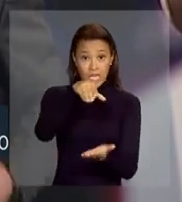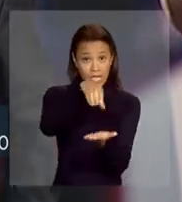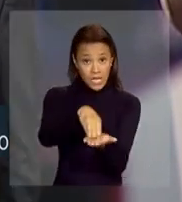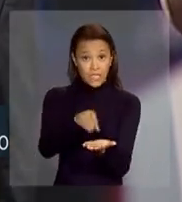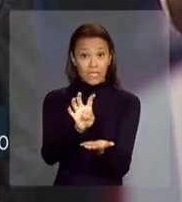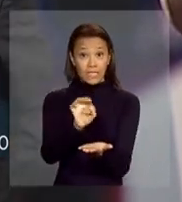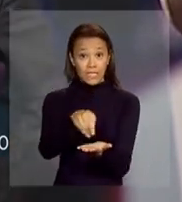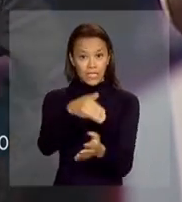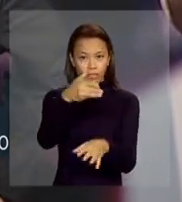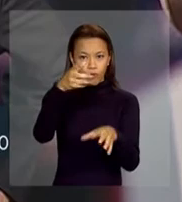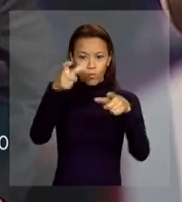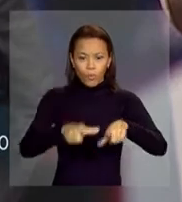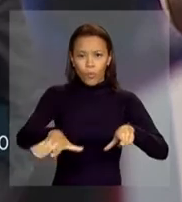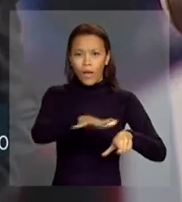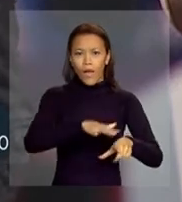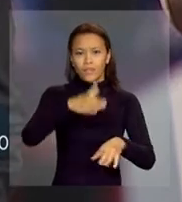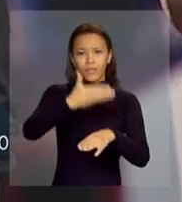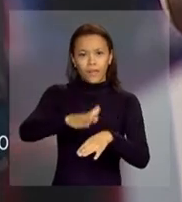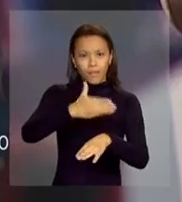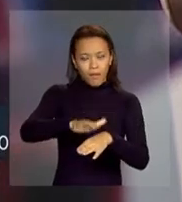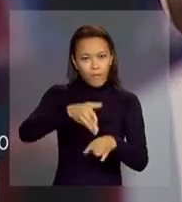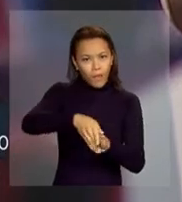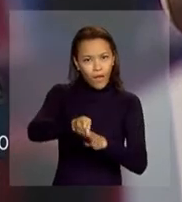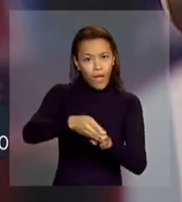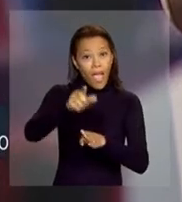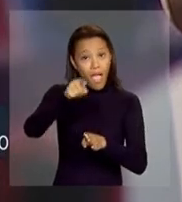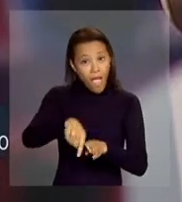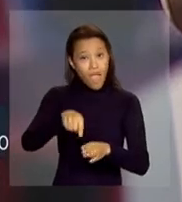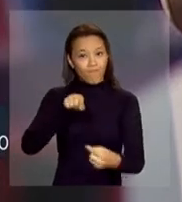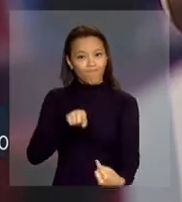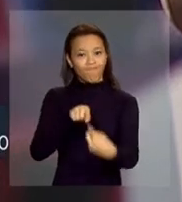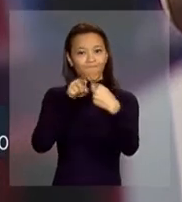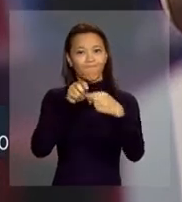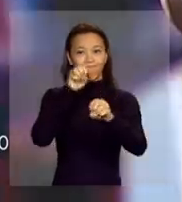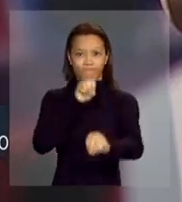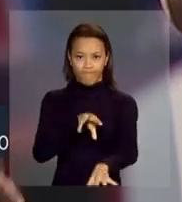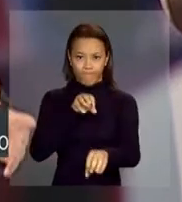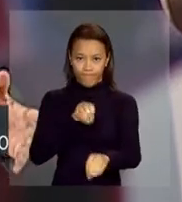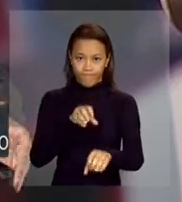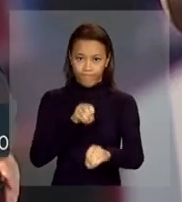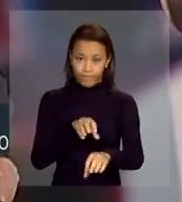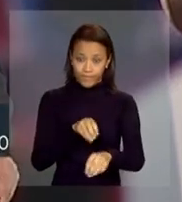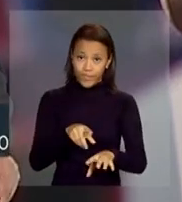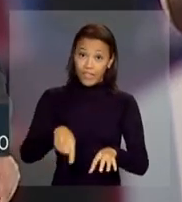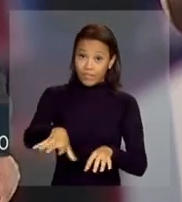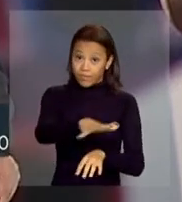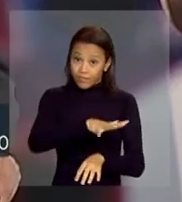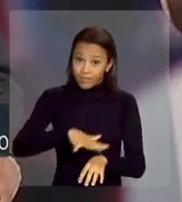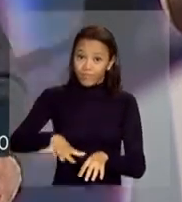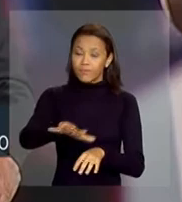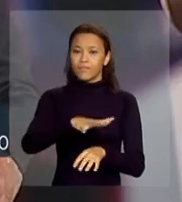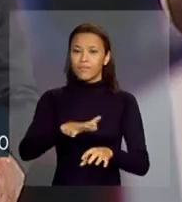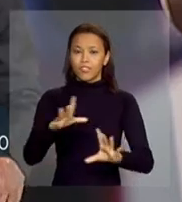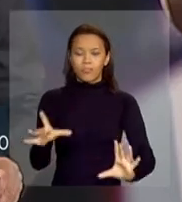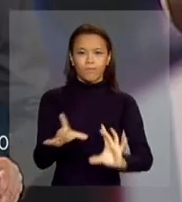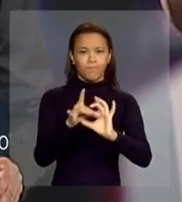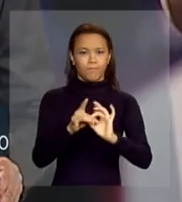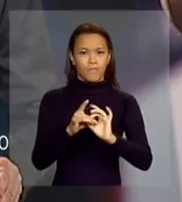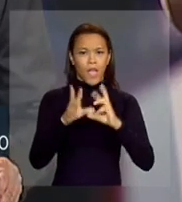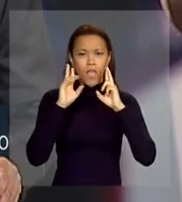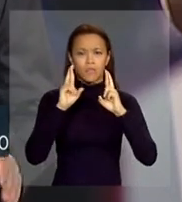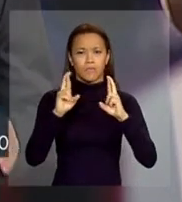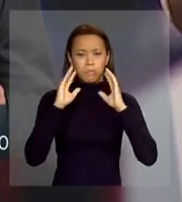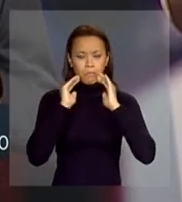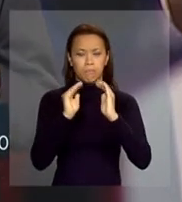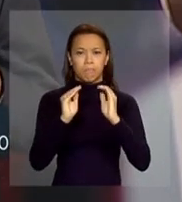paraolímpico ele tem o aspecto Educacional é um centro de civismo de